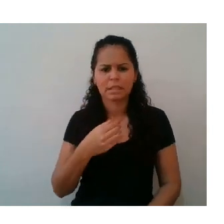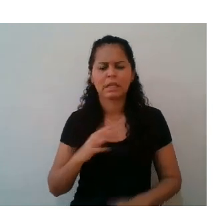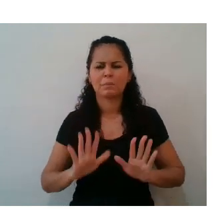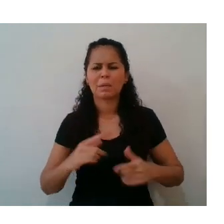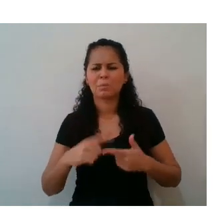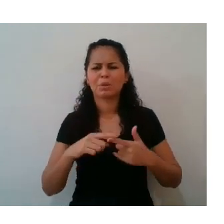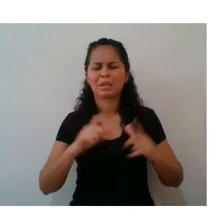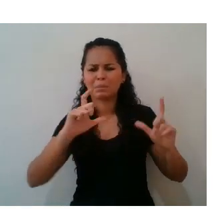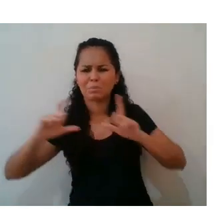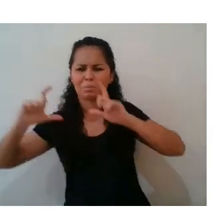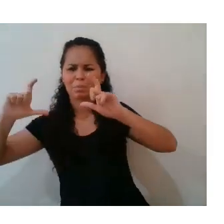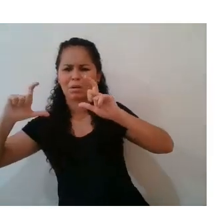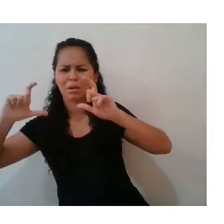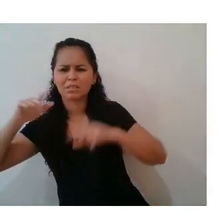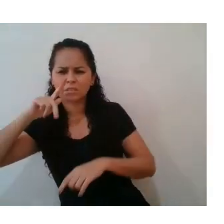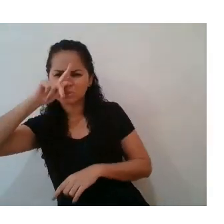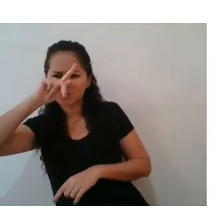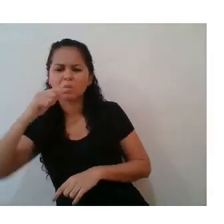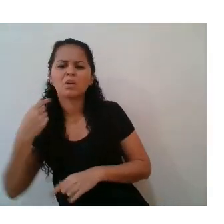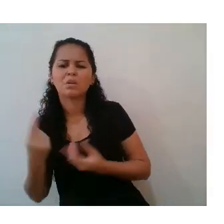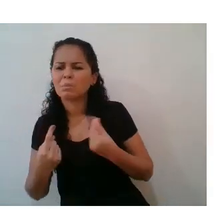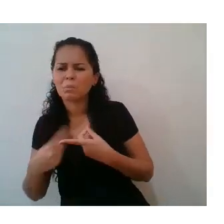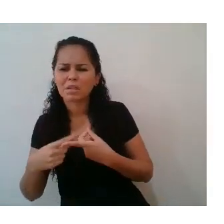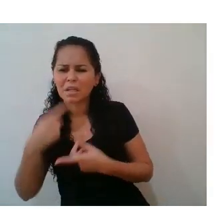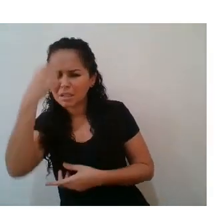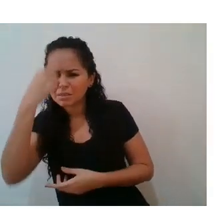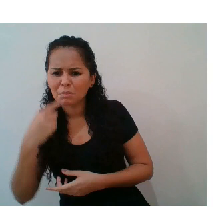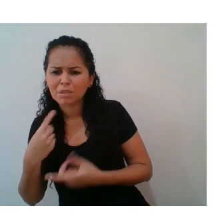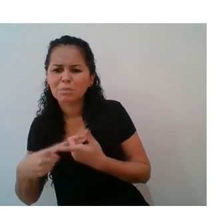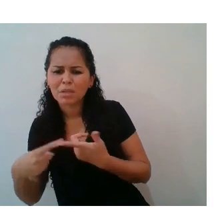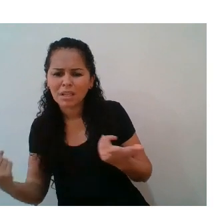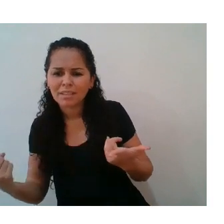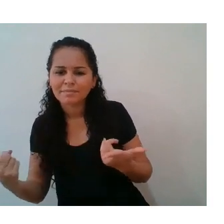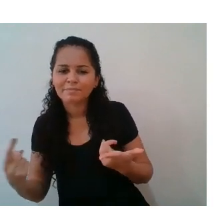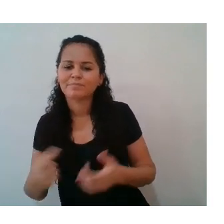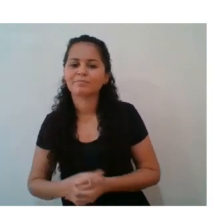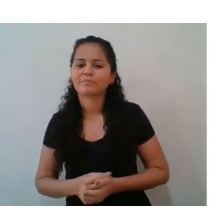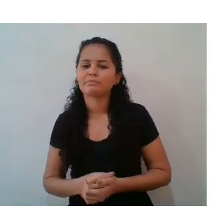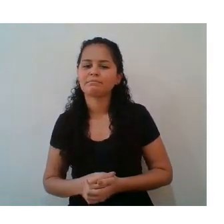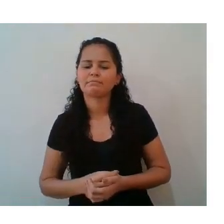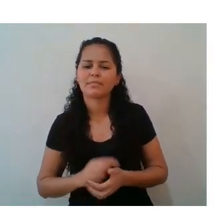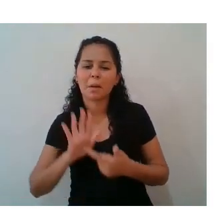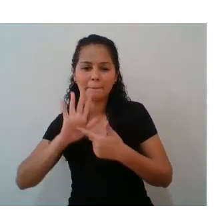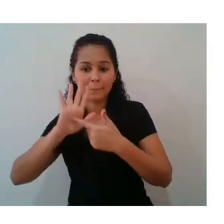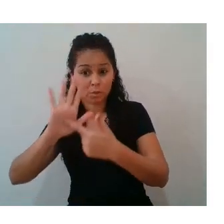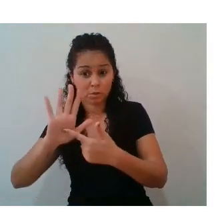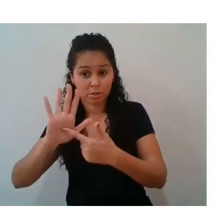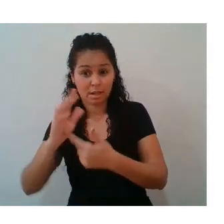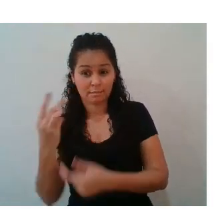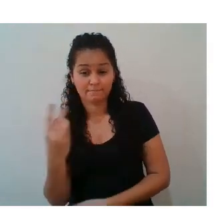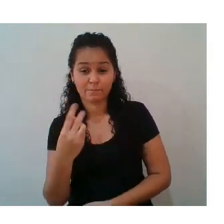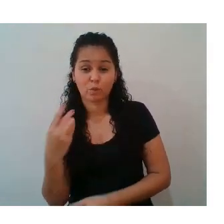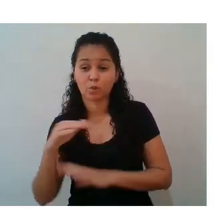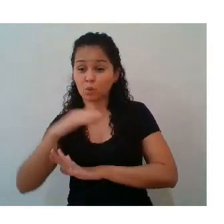coloquei essa segunda figura? Uma coisa que ela mostra muito interessante é que quando eu coloco todos esses resistores submetidos